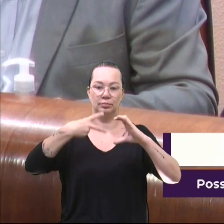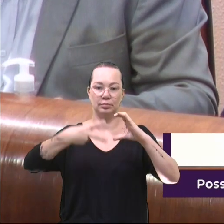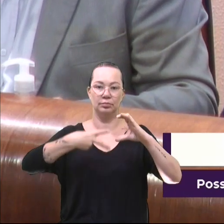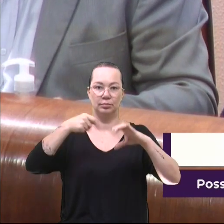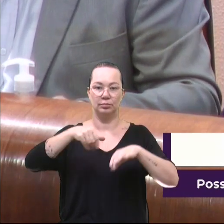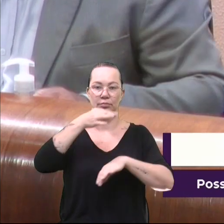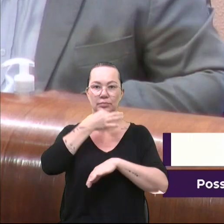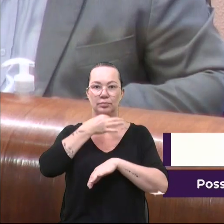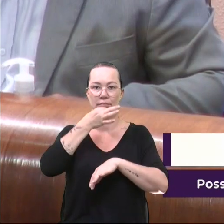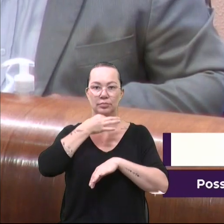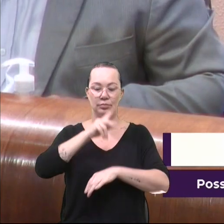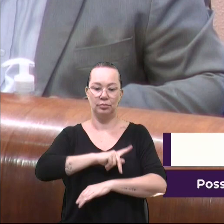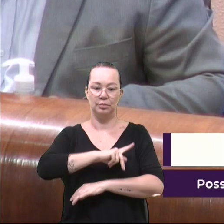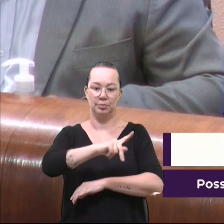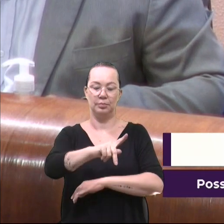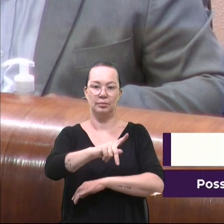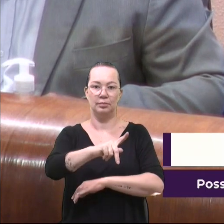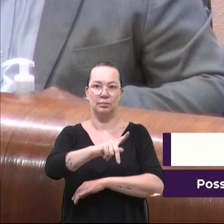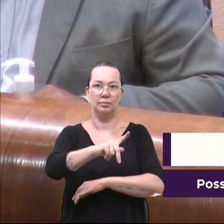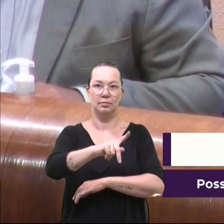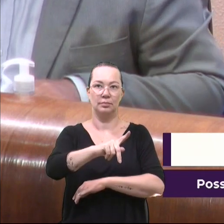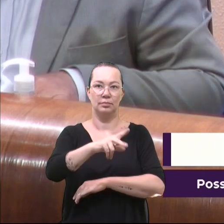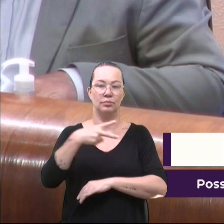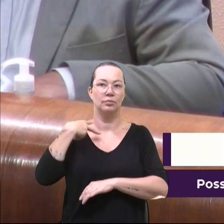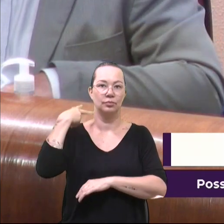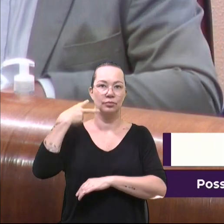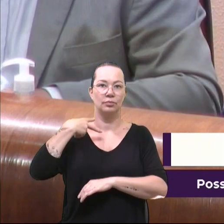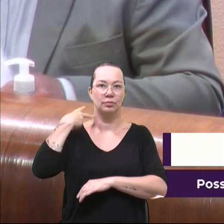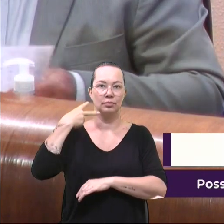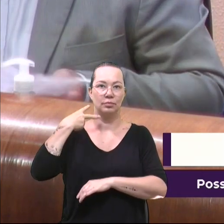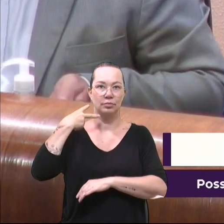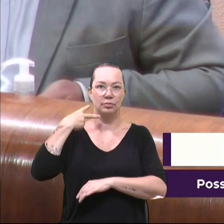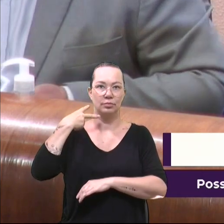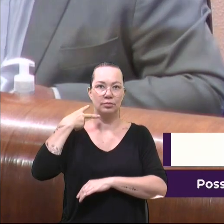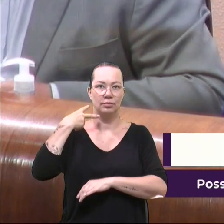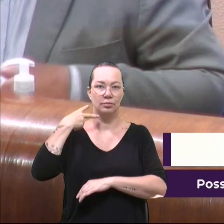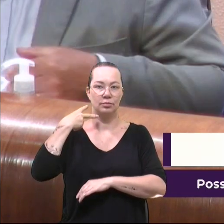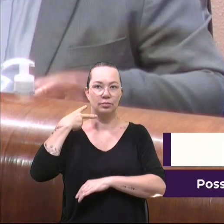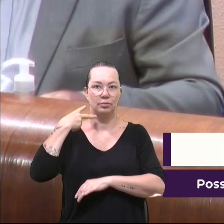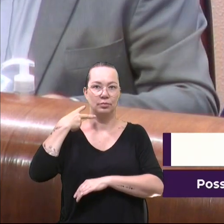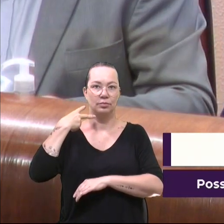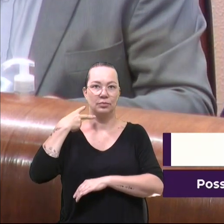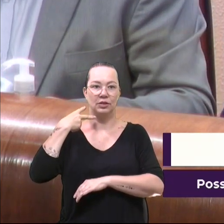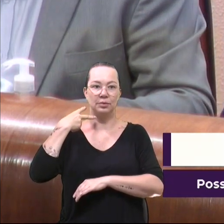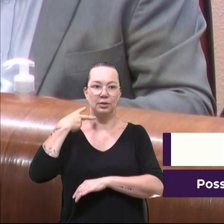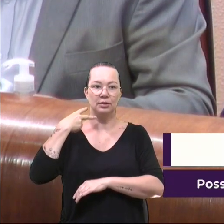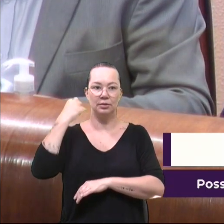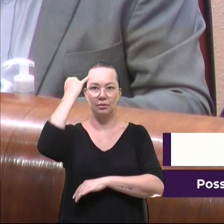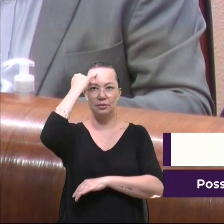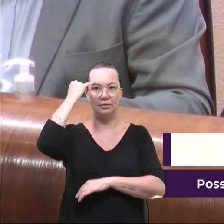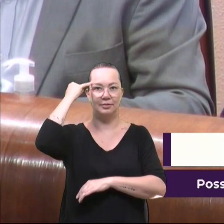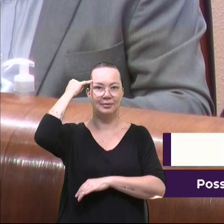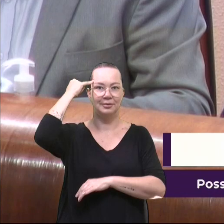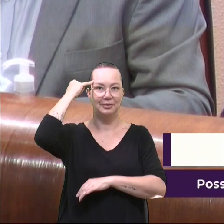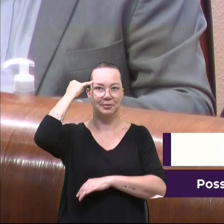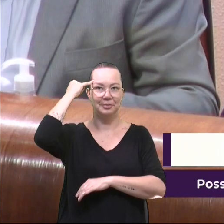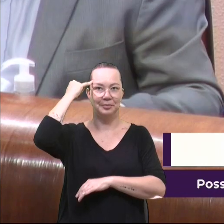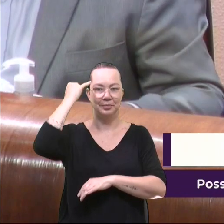do Sul, o presidente desse Poder Legislativo, vereador José Pascoal D'Ambrós, nos termos do artigo 17 da Resolução